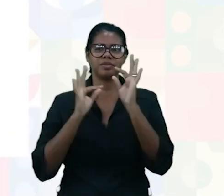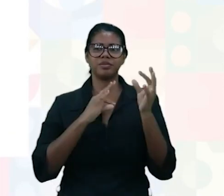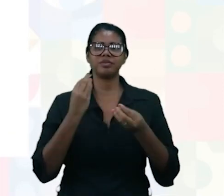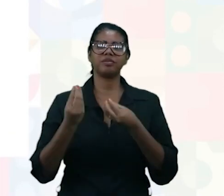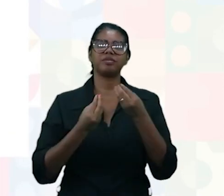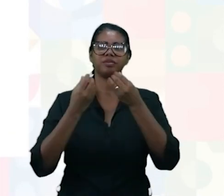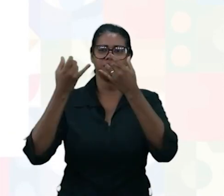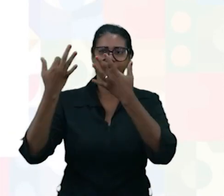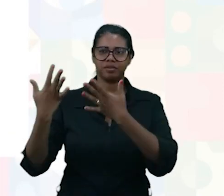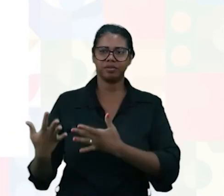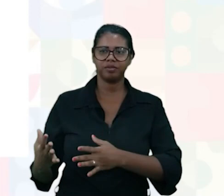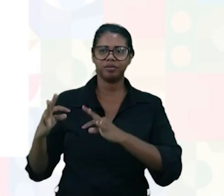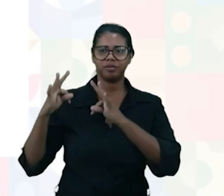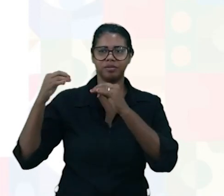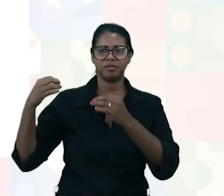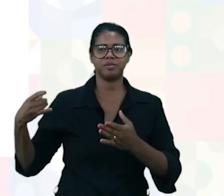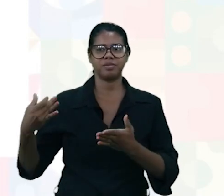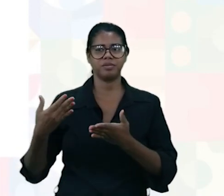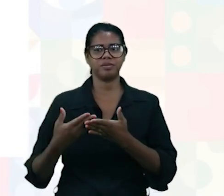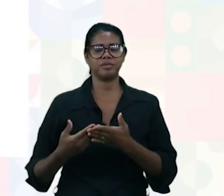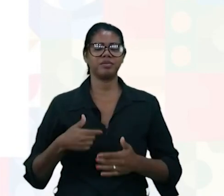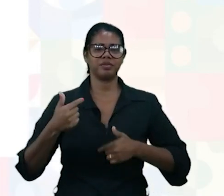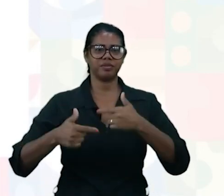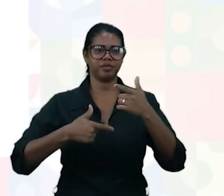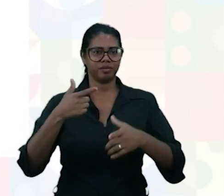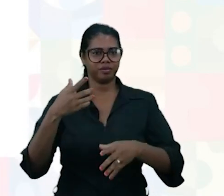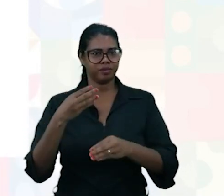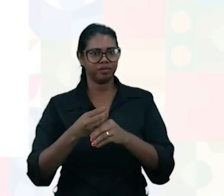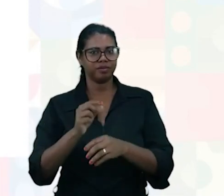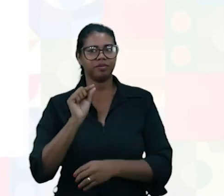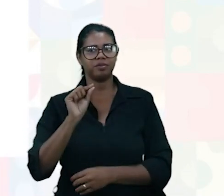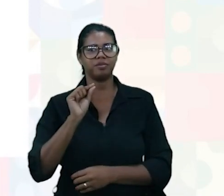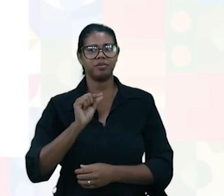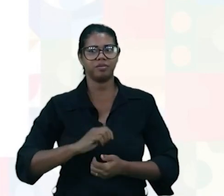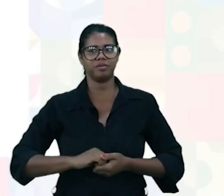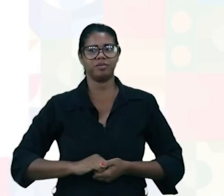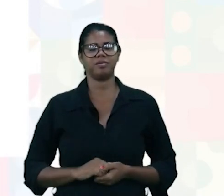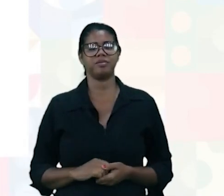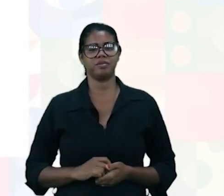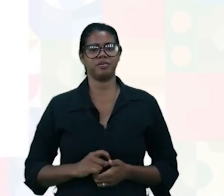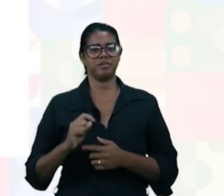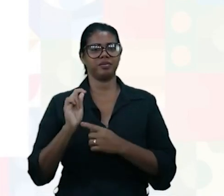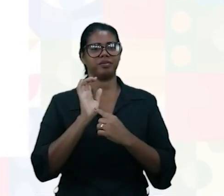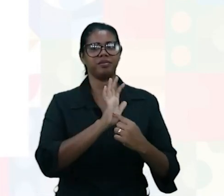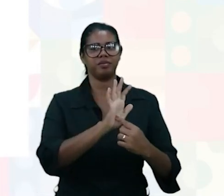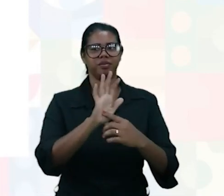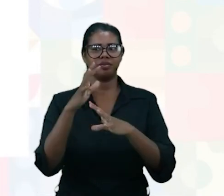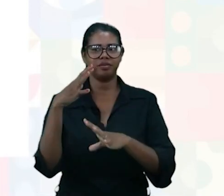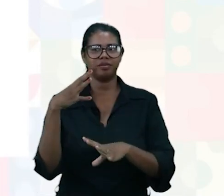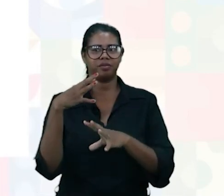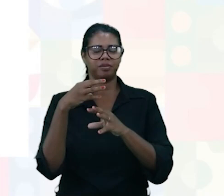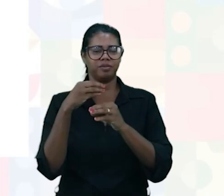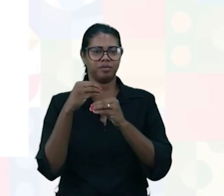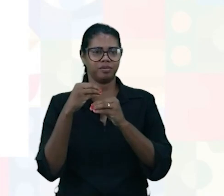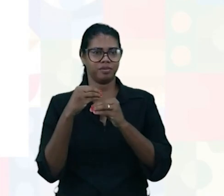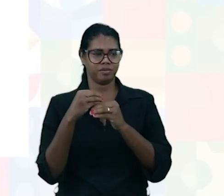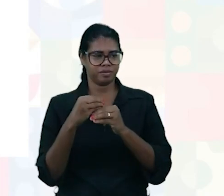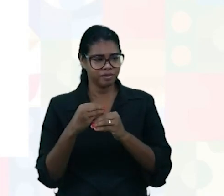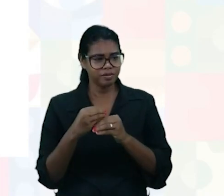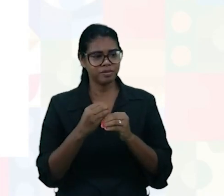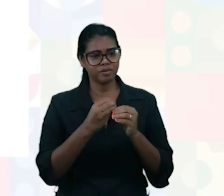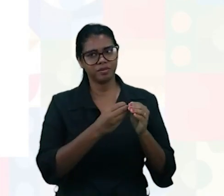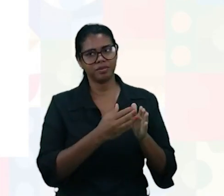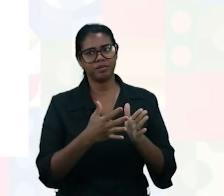estou falando tudo isso? Porque a gente vai trabalhar exatamente as representações que levam a um